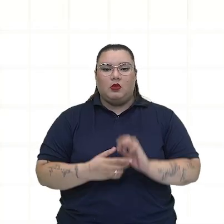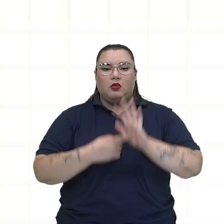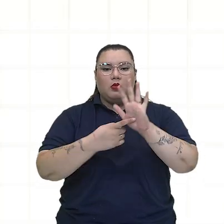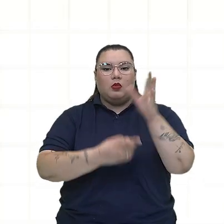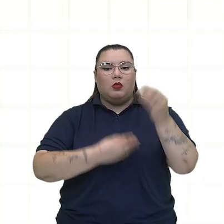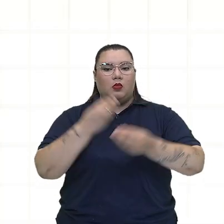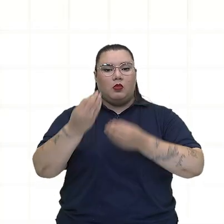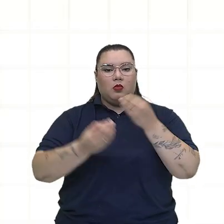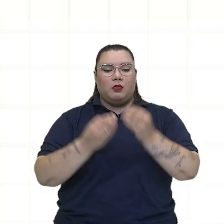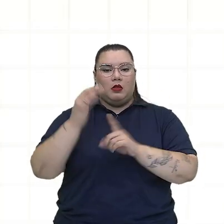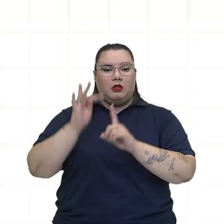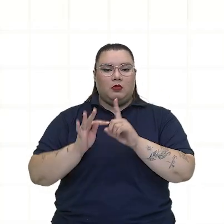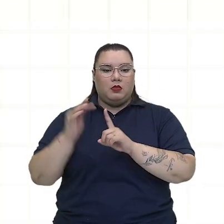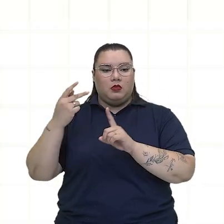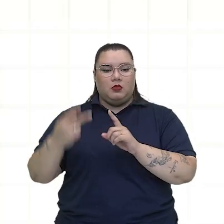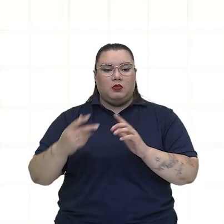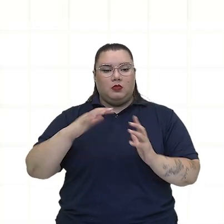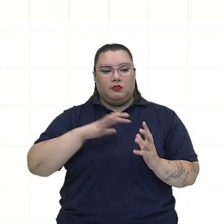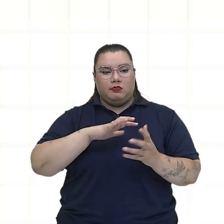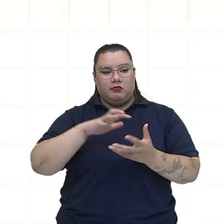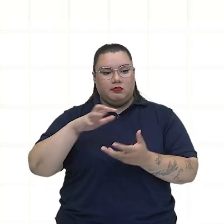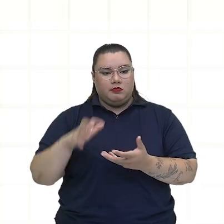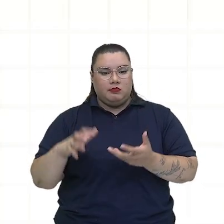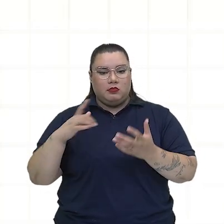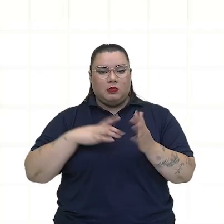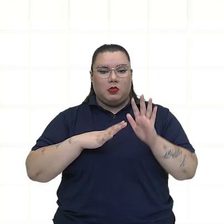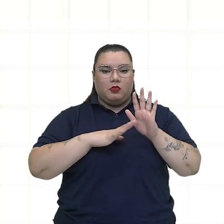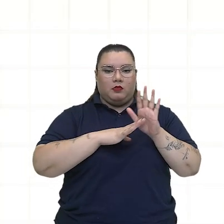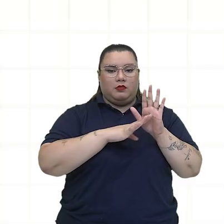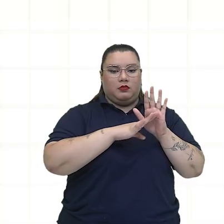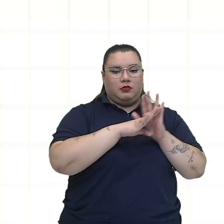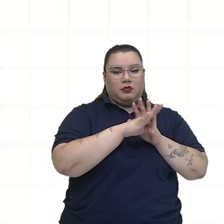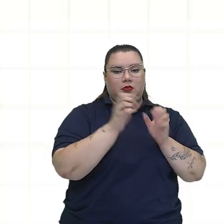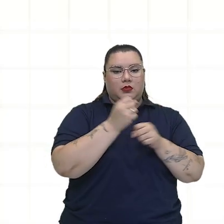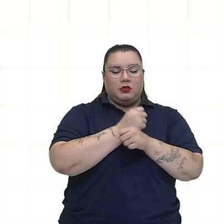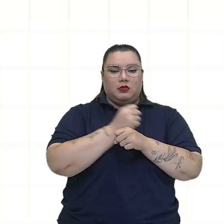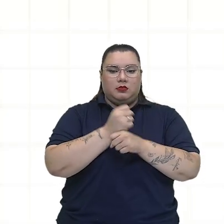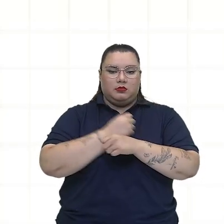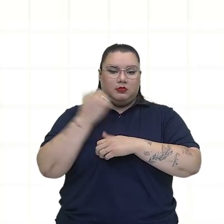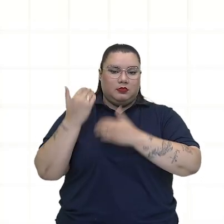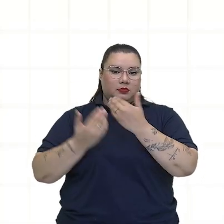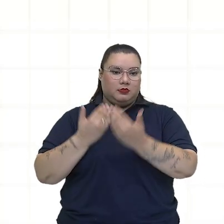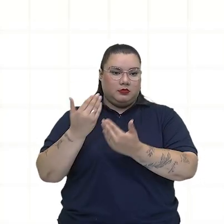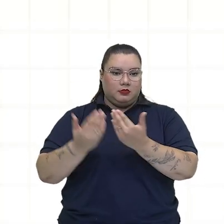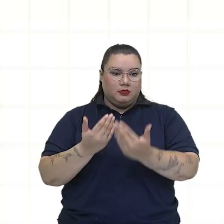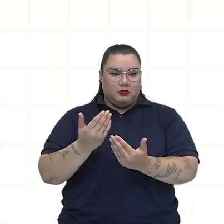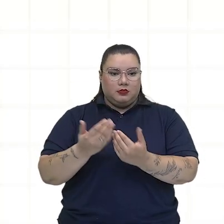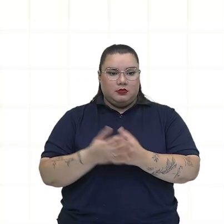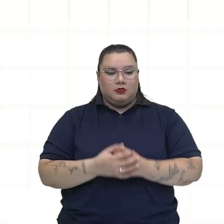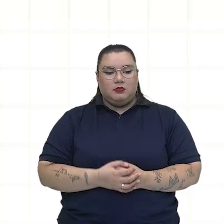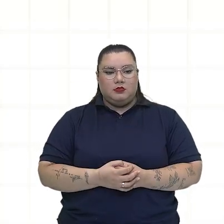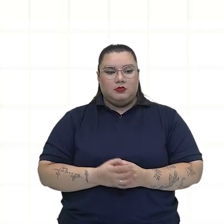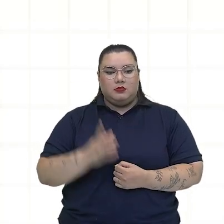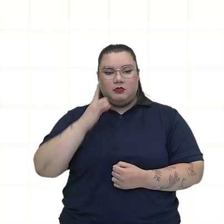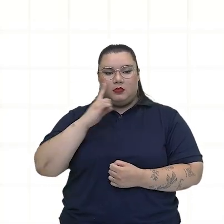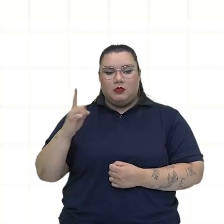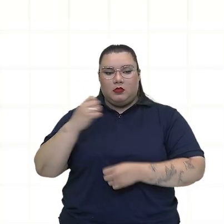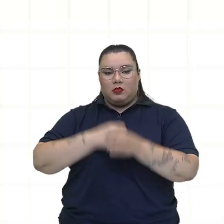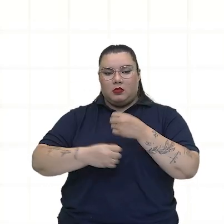como a temperatura do nosso planeta vem aumentando conforme os anos passam. A gente tem aqui, ó,